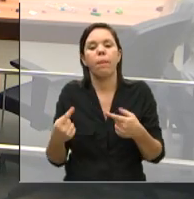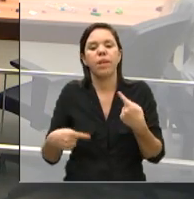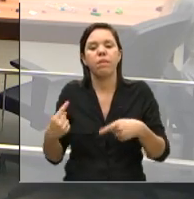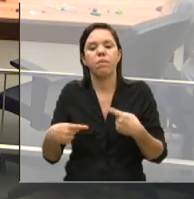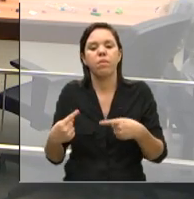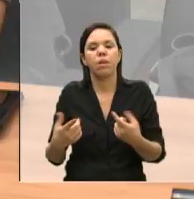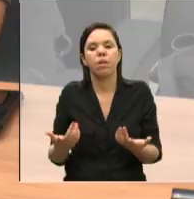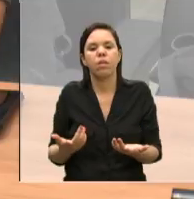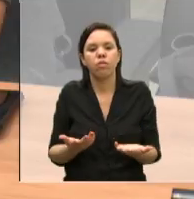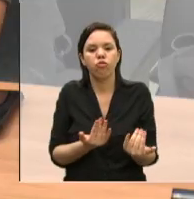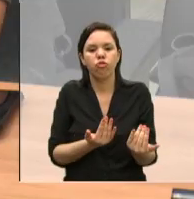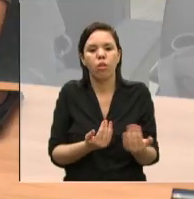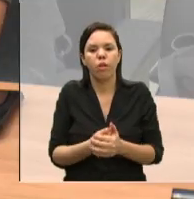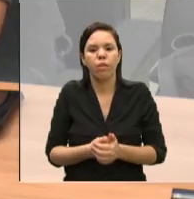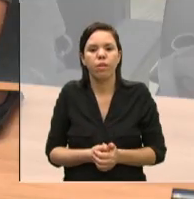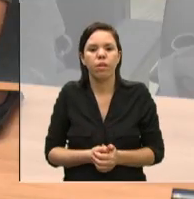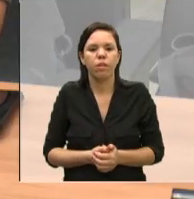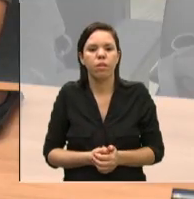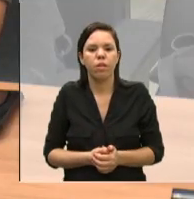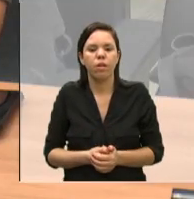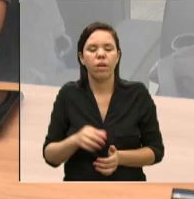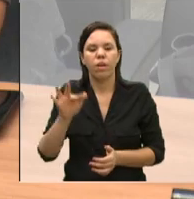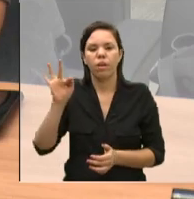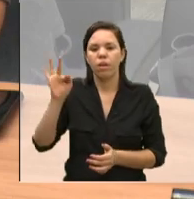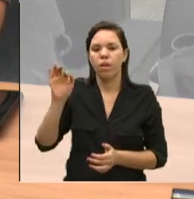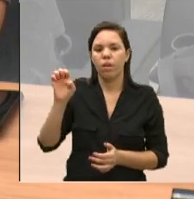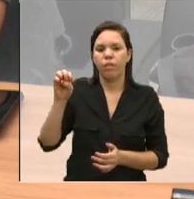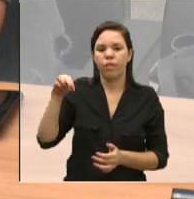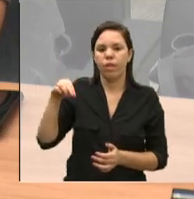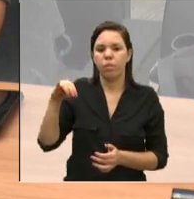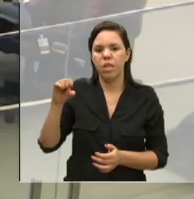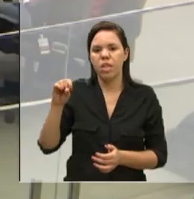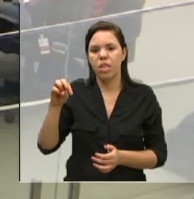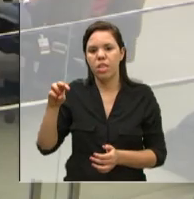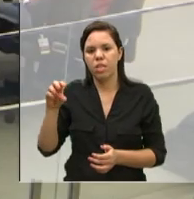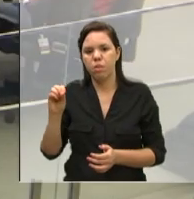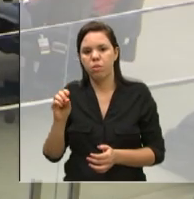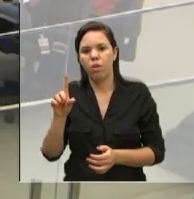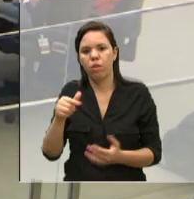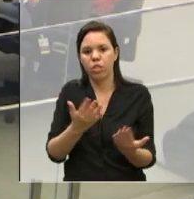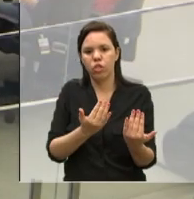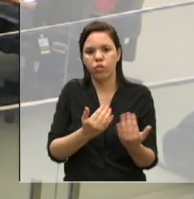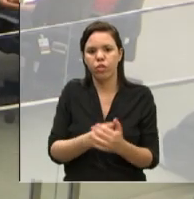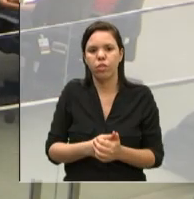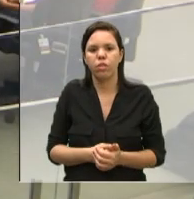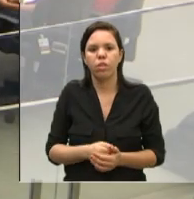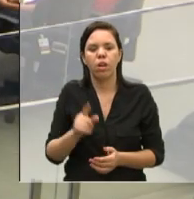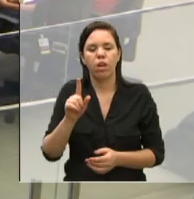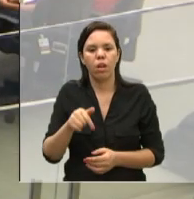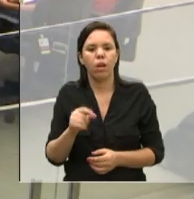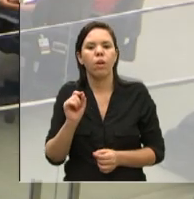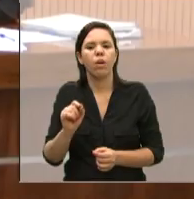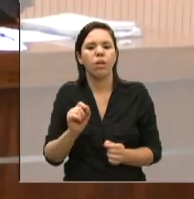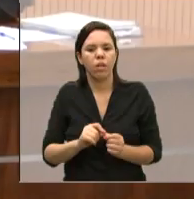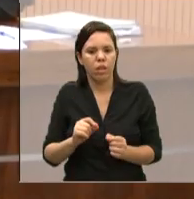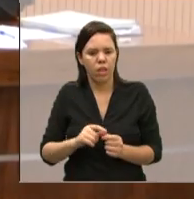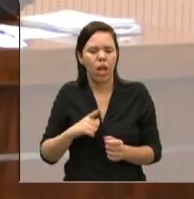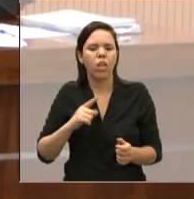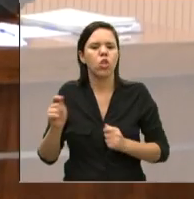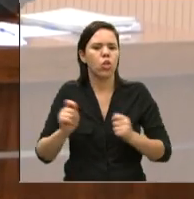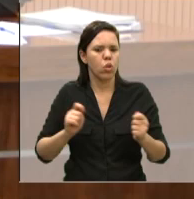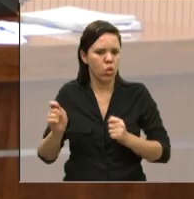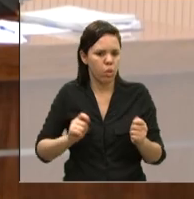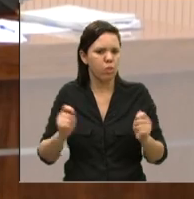muito jovens. Então, o feminismo na juventude é algo que elas têm domínio,